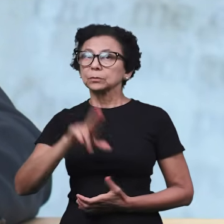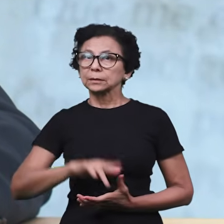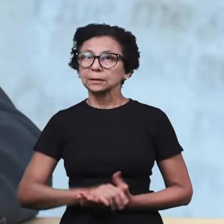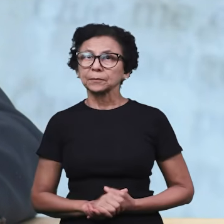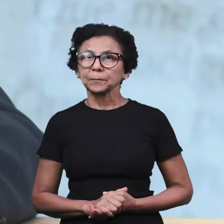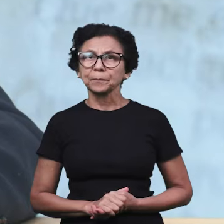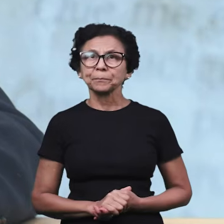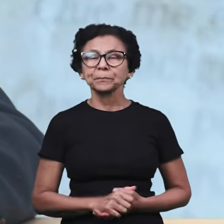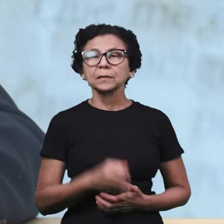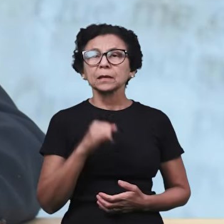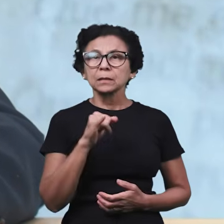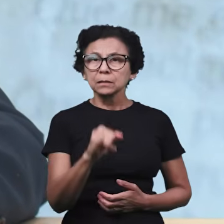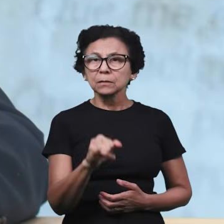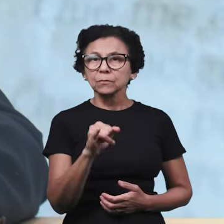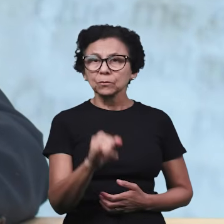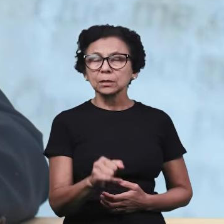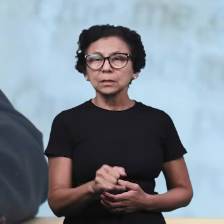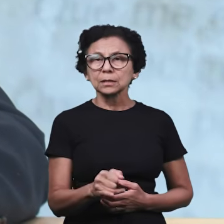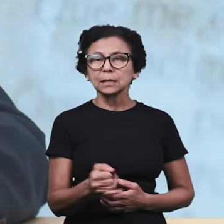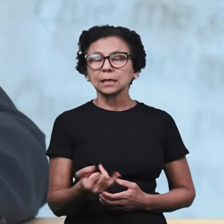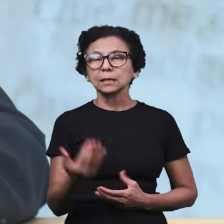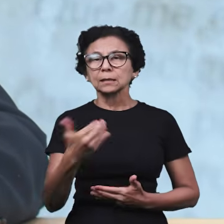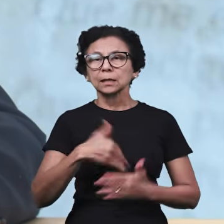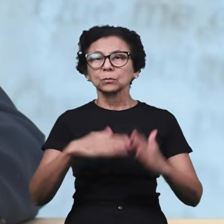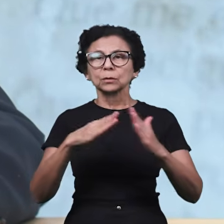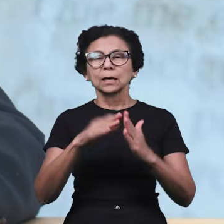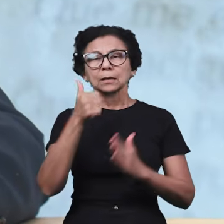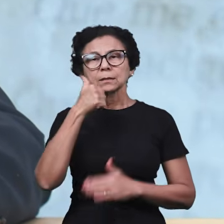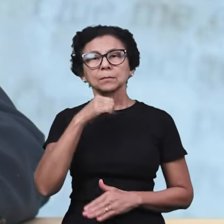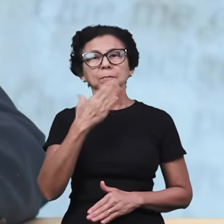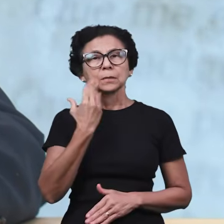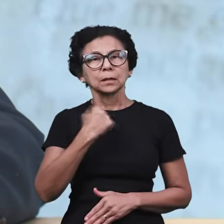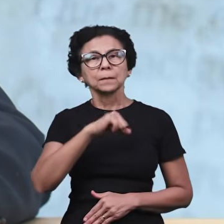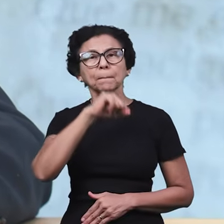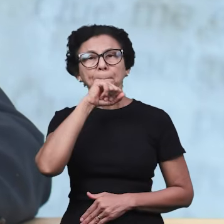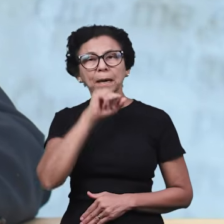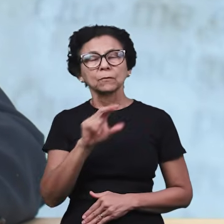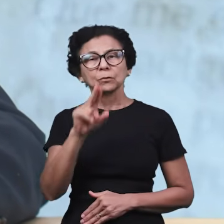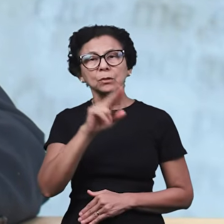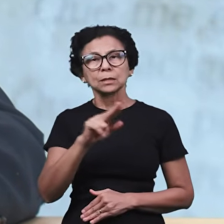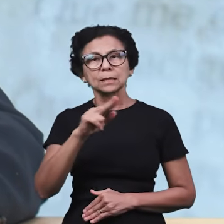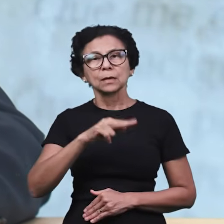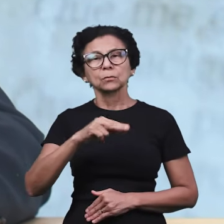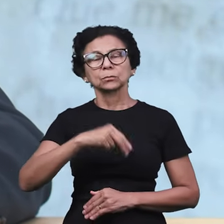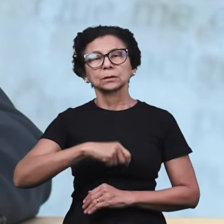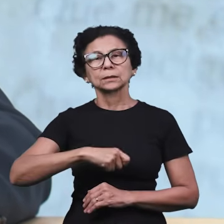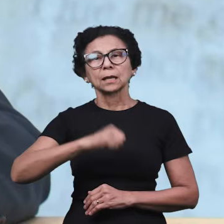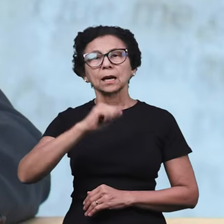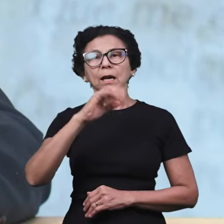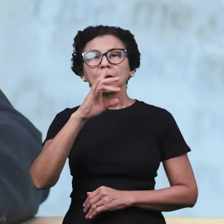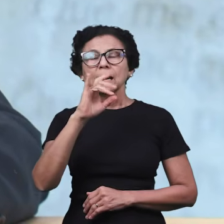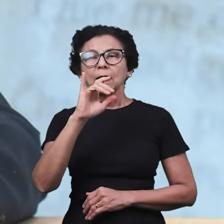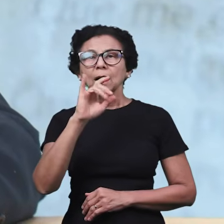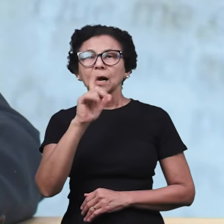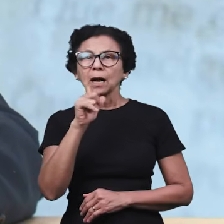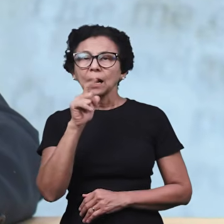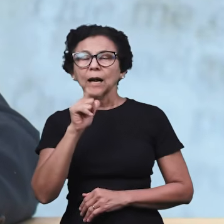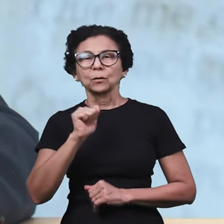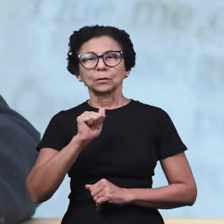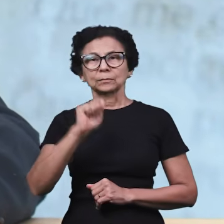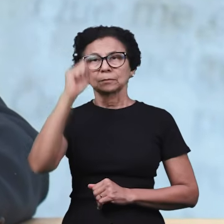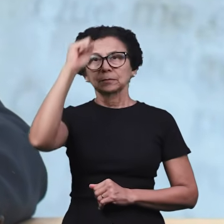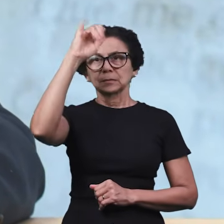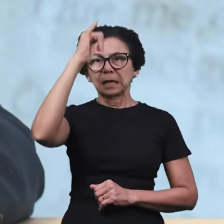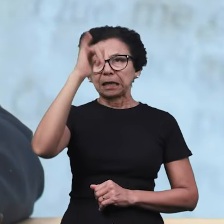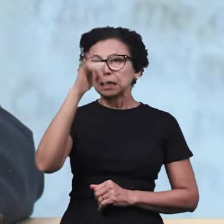você usa o chuveiro dos seus pais, a água dos seus pais, se a luz que carrega o seu celular é dos seus pais têm autoridade